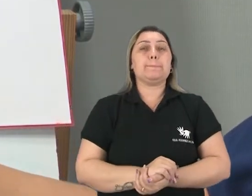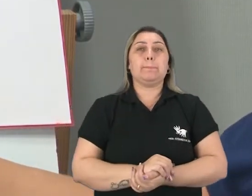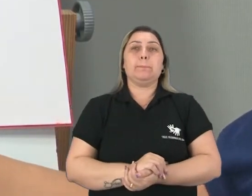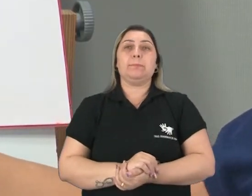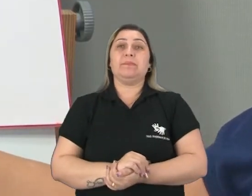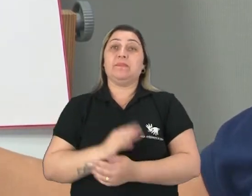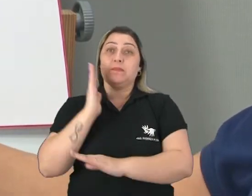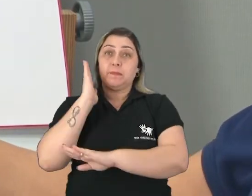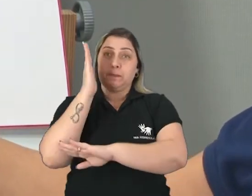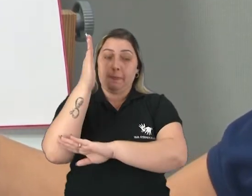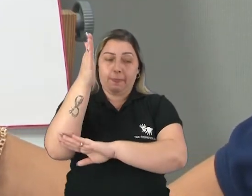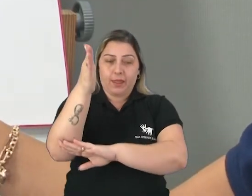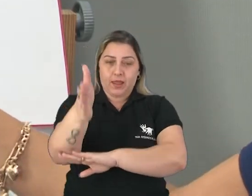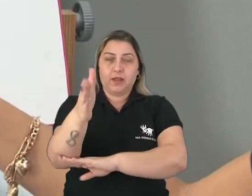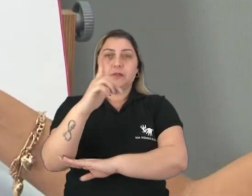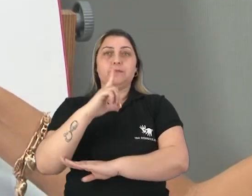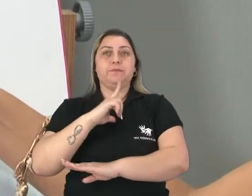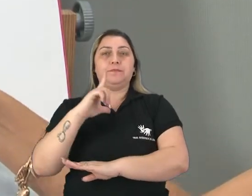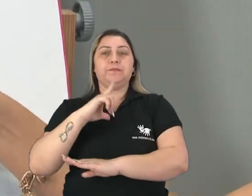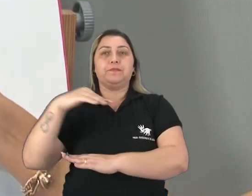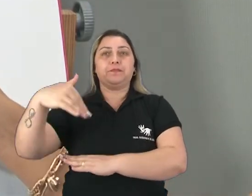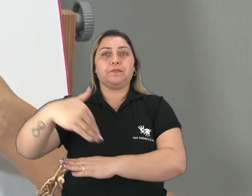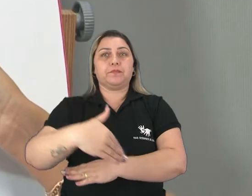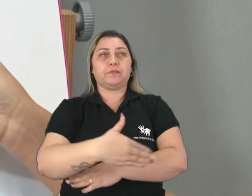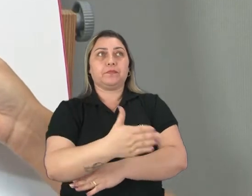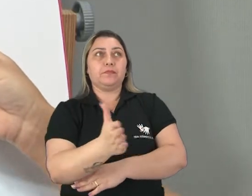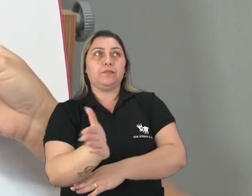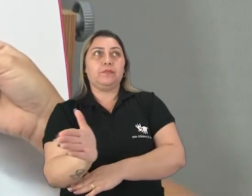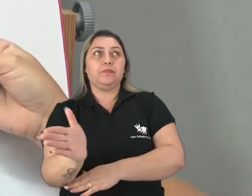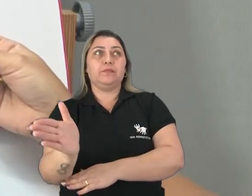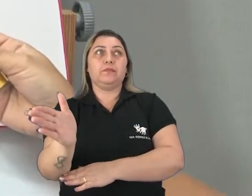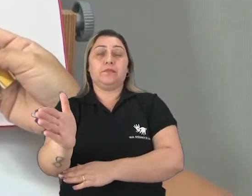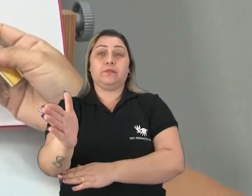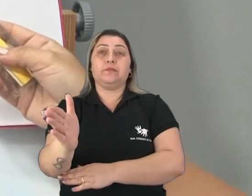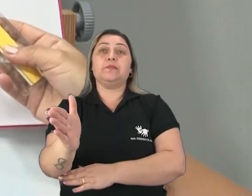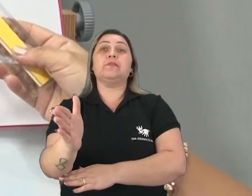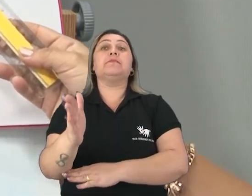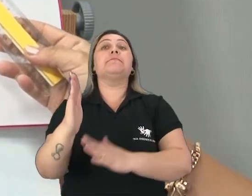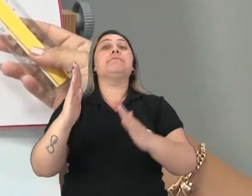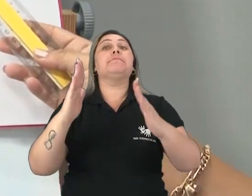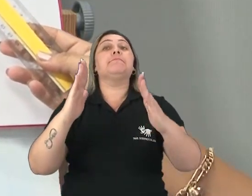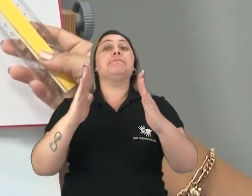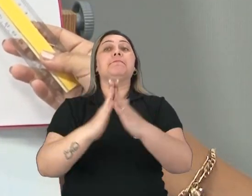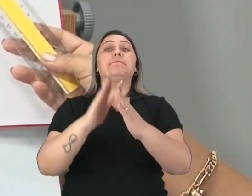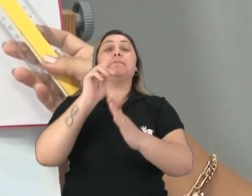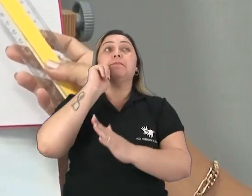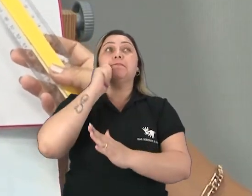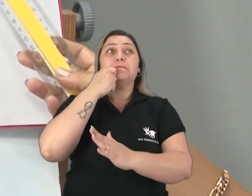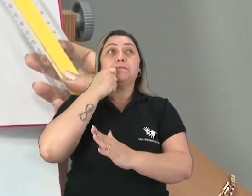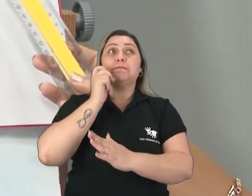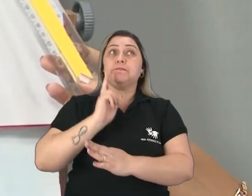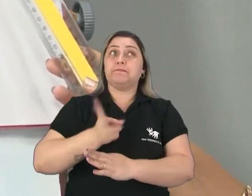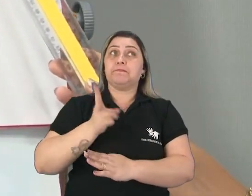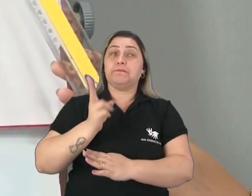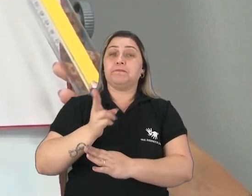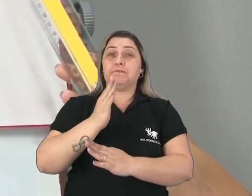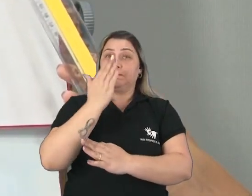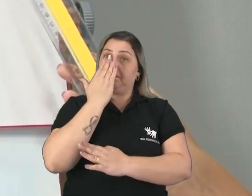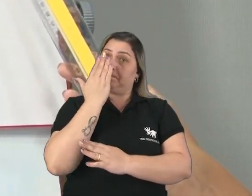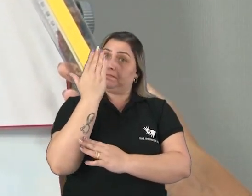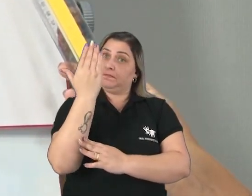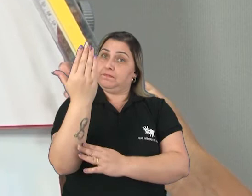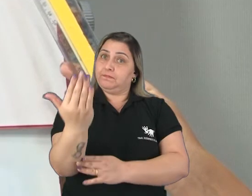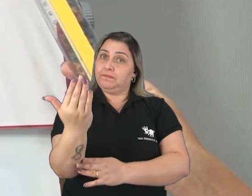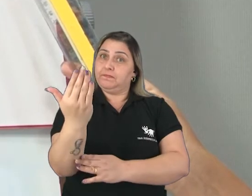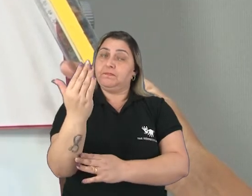percorrendo reto, tem uma curva, passa pela padaria, continua seguindo em